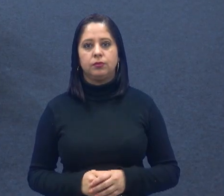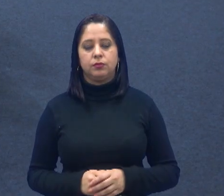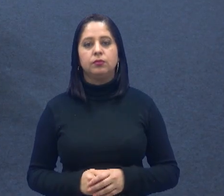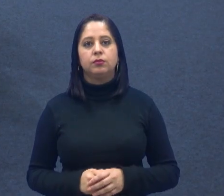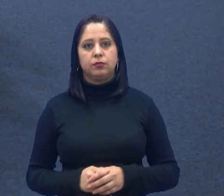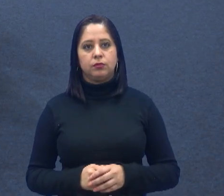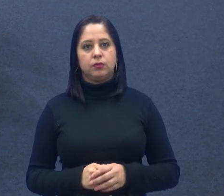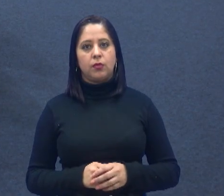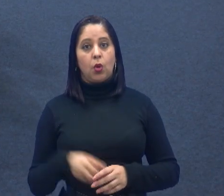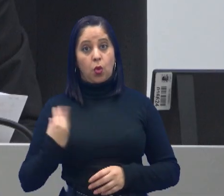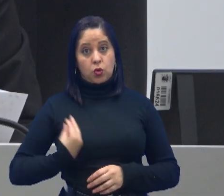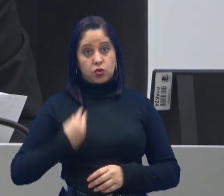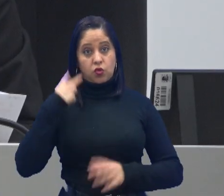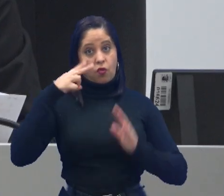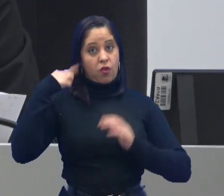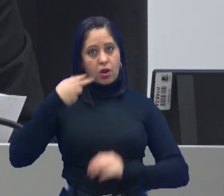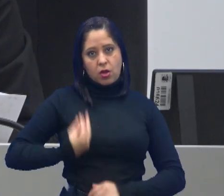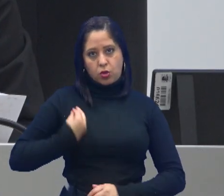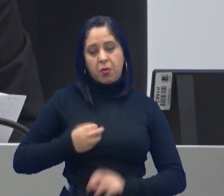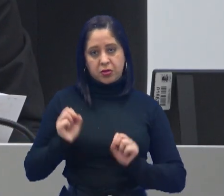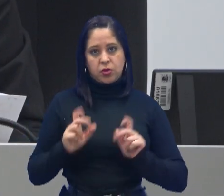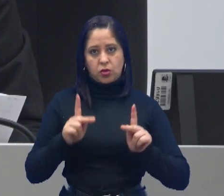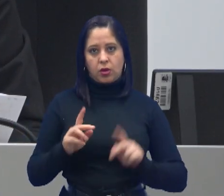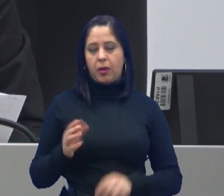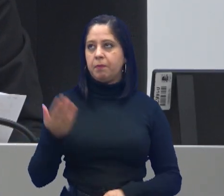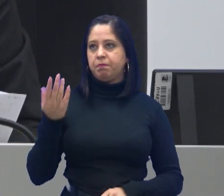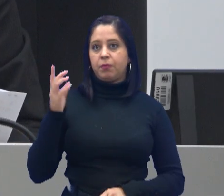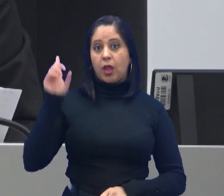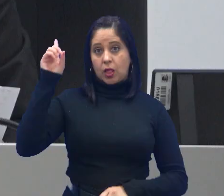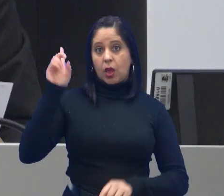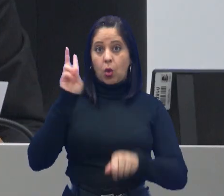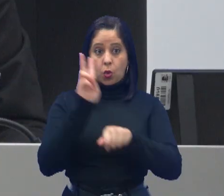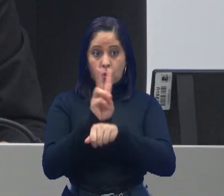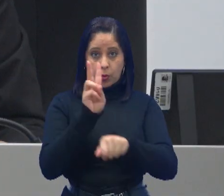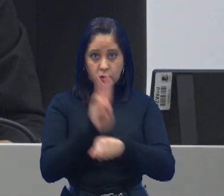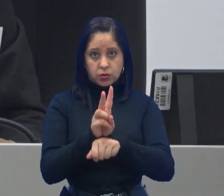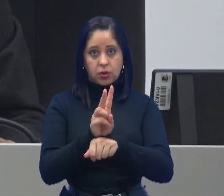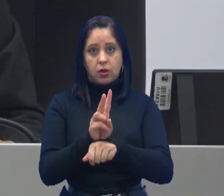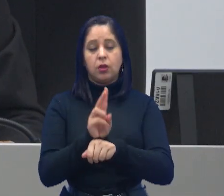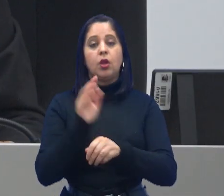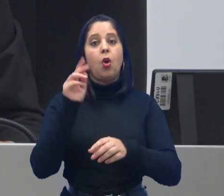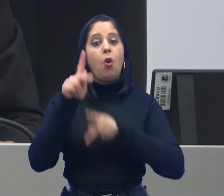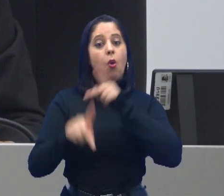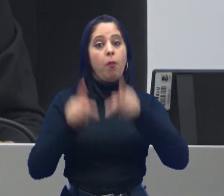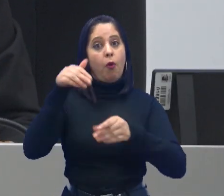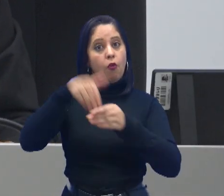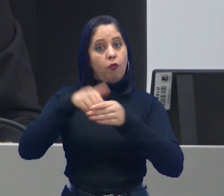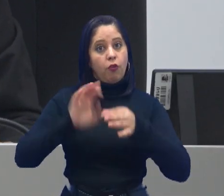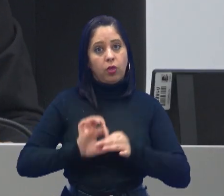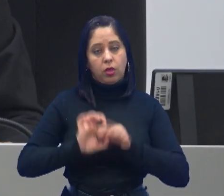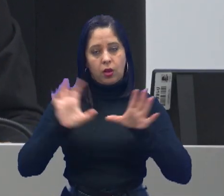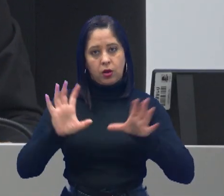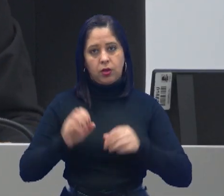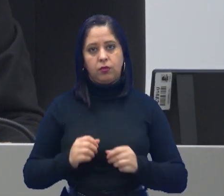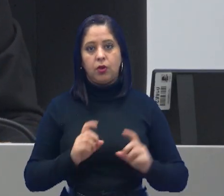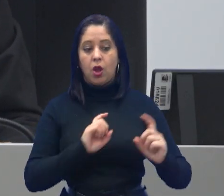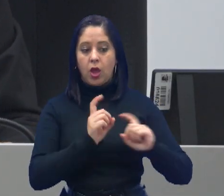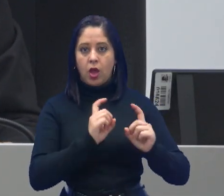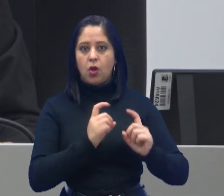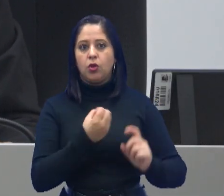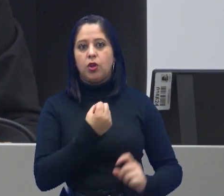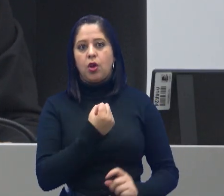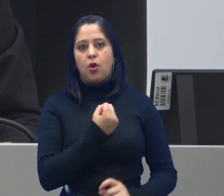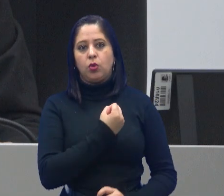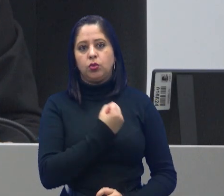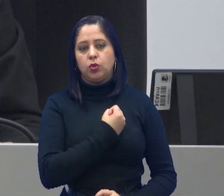Havendo número legal sobre a proteção de Deus, lembrando que todo poder emana do povo, declara aberta a 22ª sessão